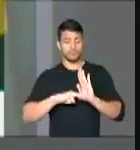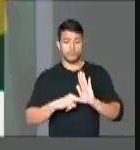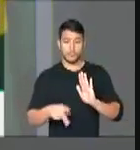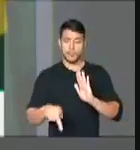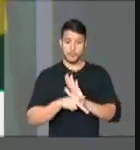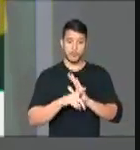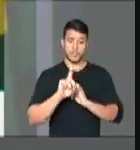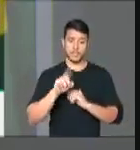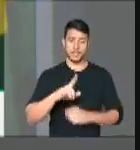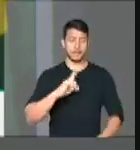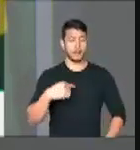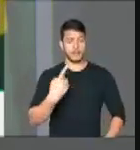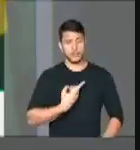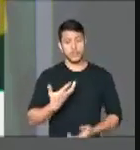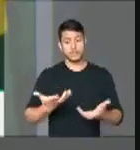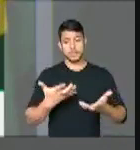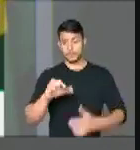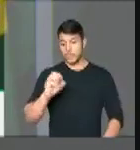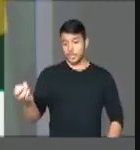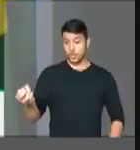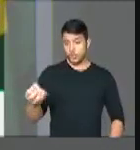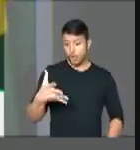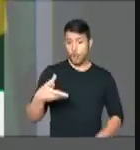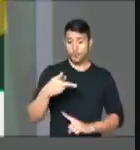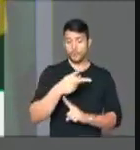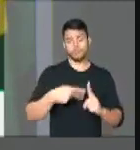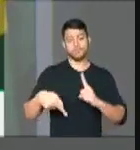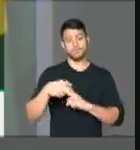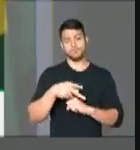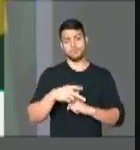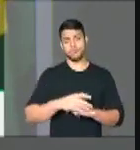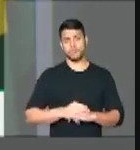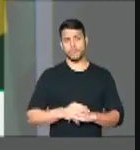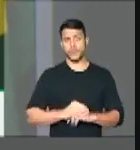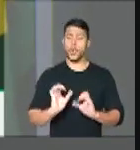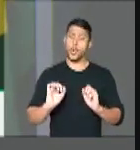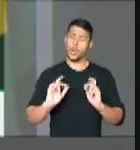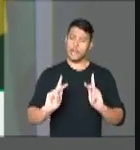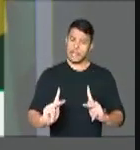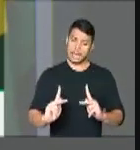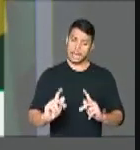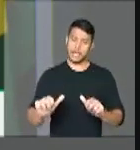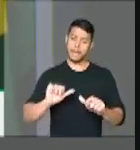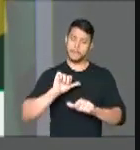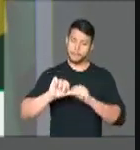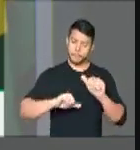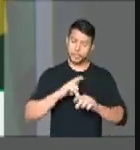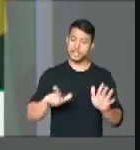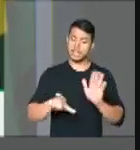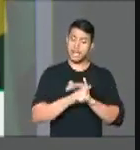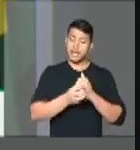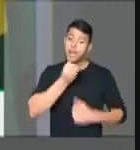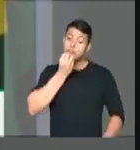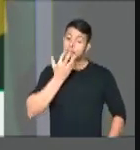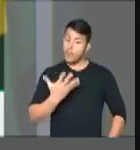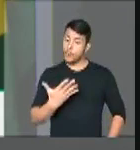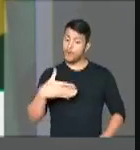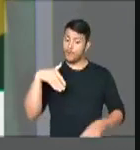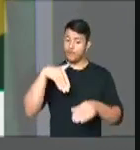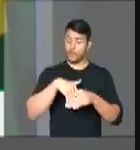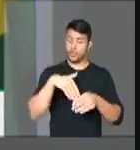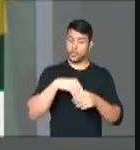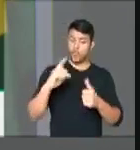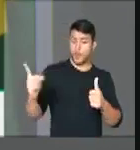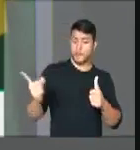que fosse a nova Previdência. Foi uma reforma boa, votamos no primeiro turno,